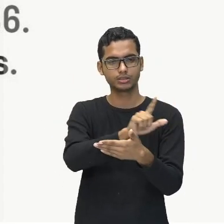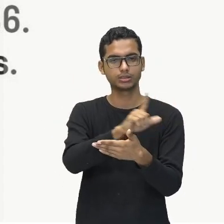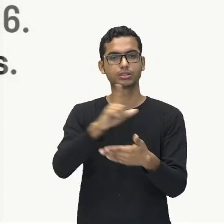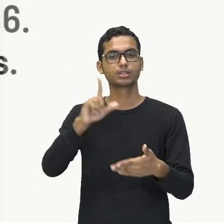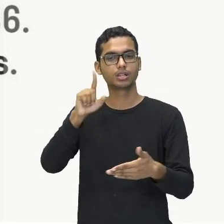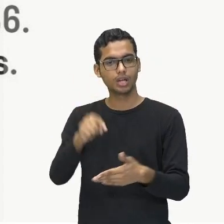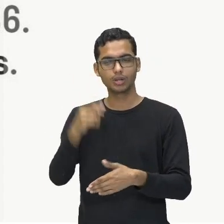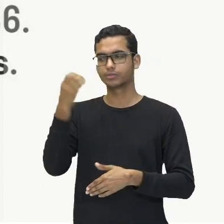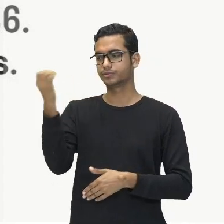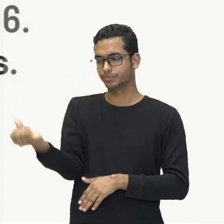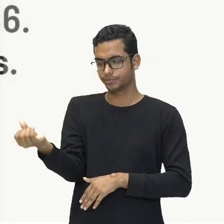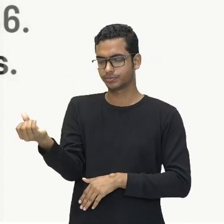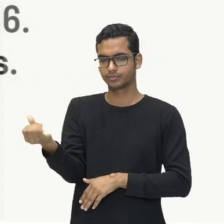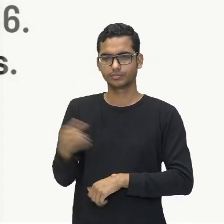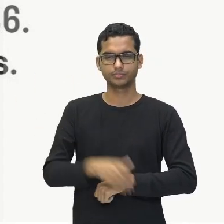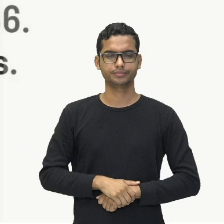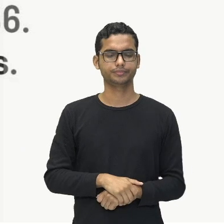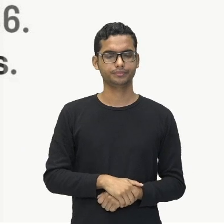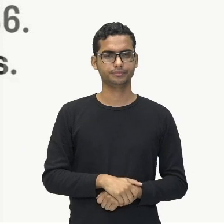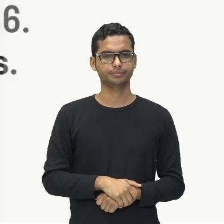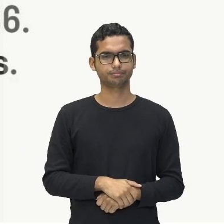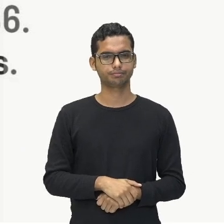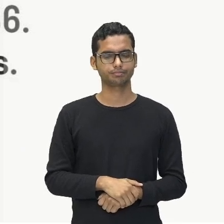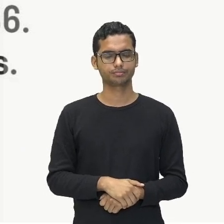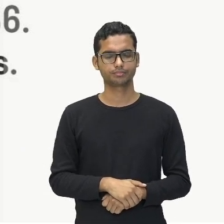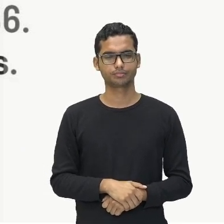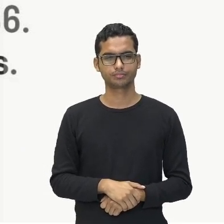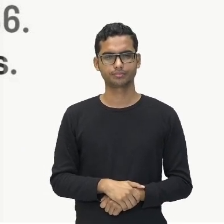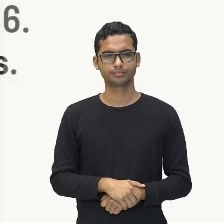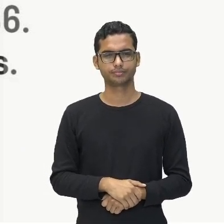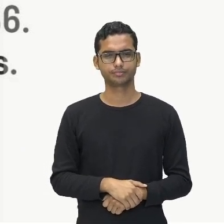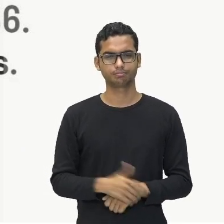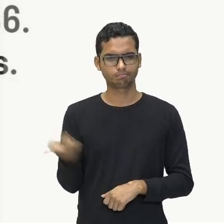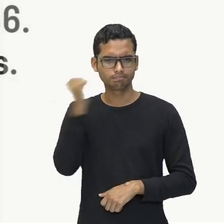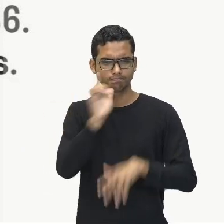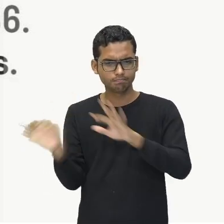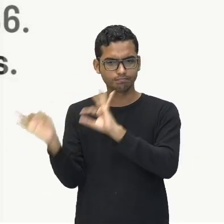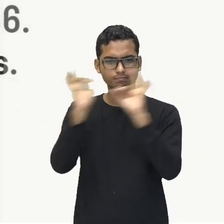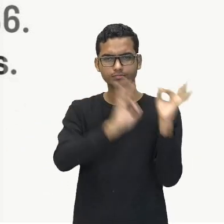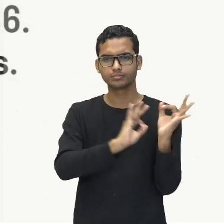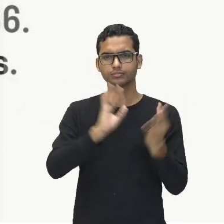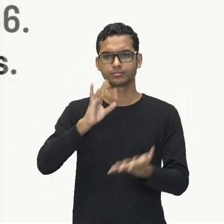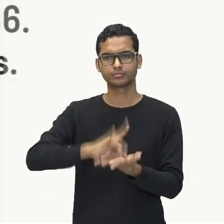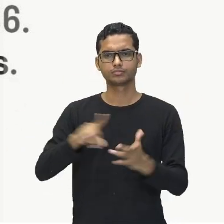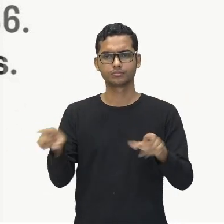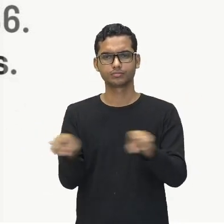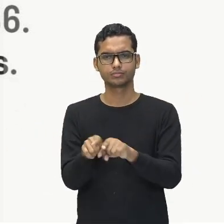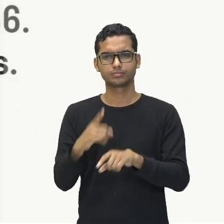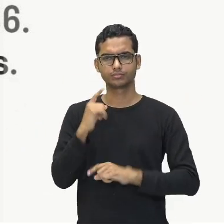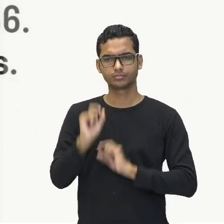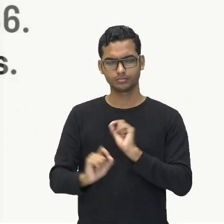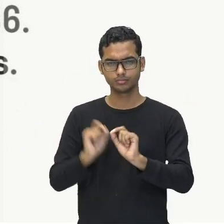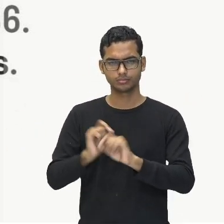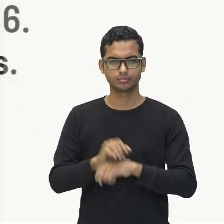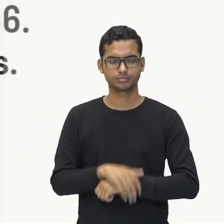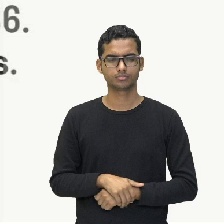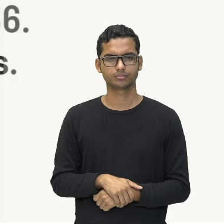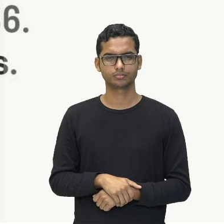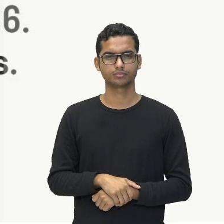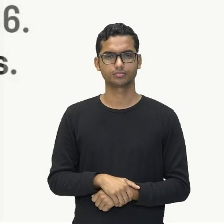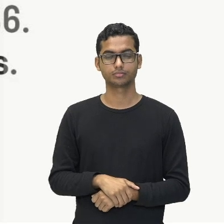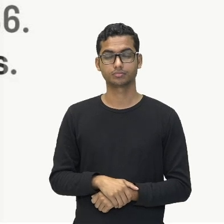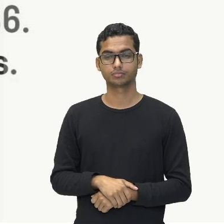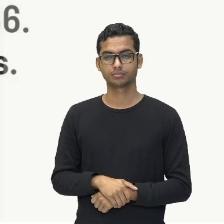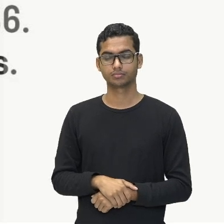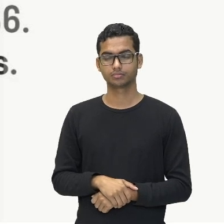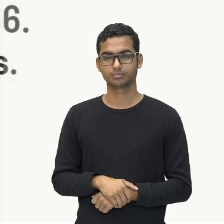6. Viram só? Para determinar agora o